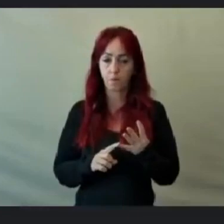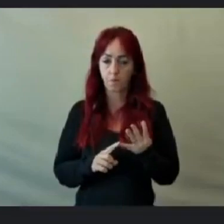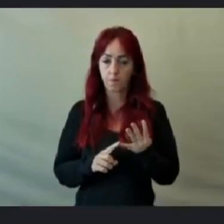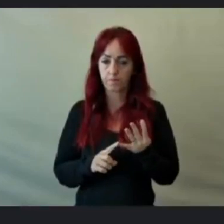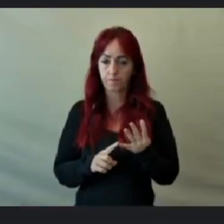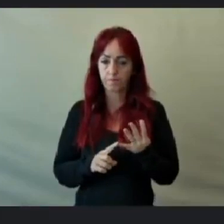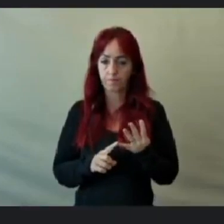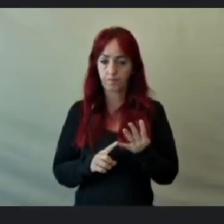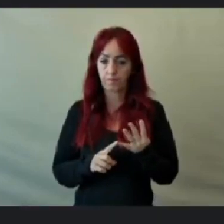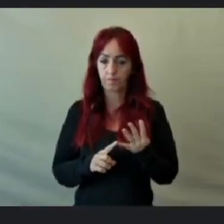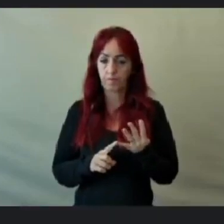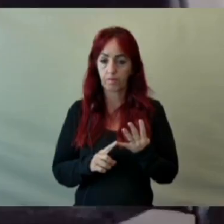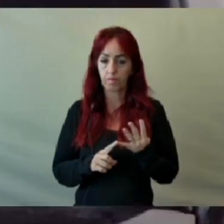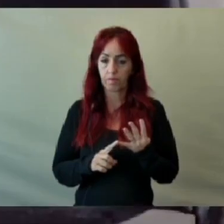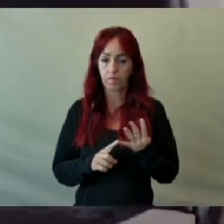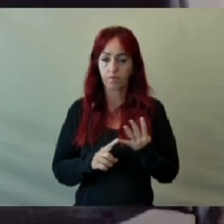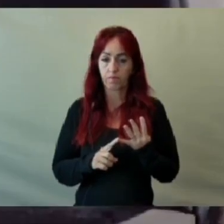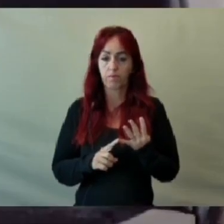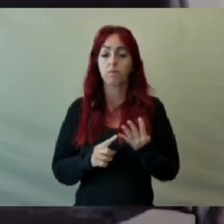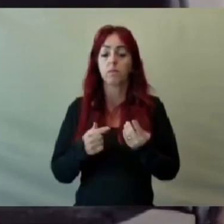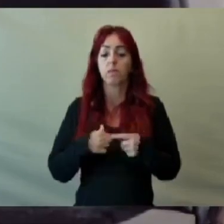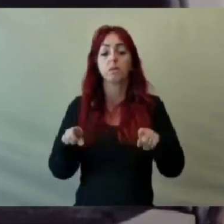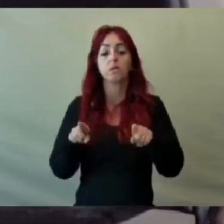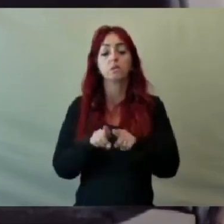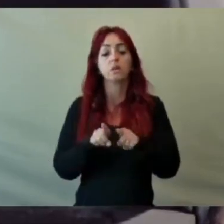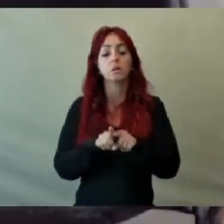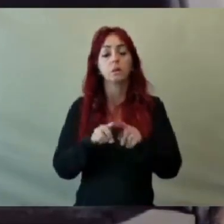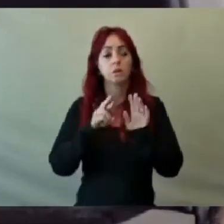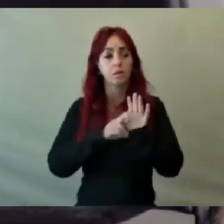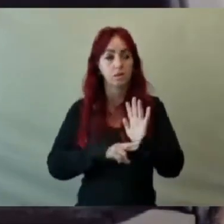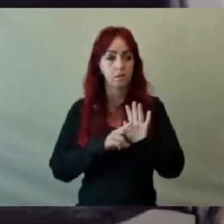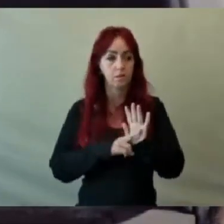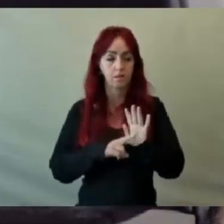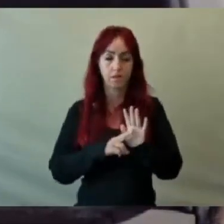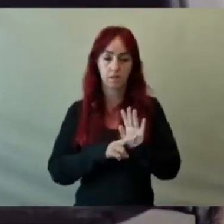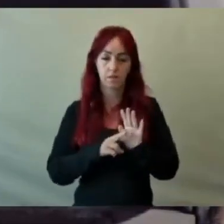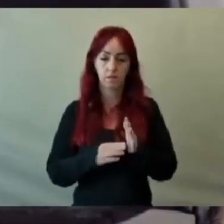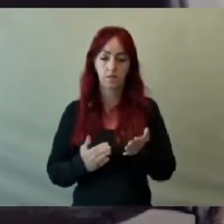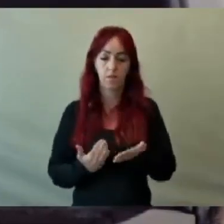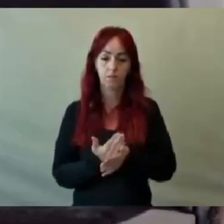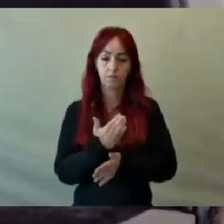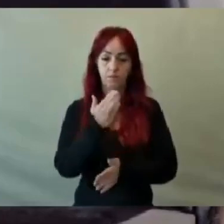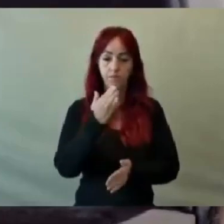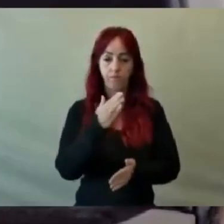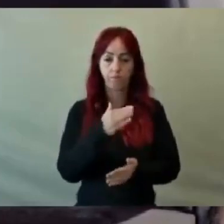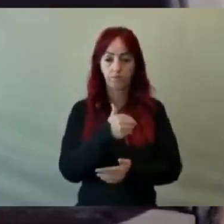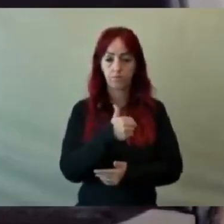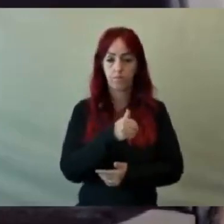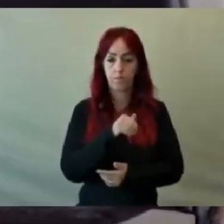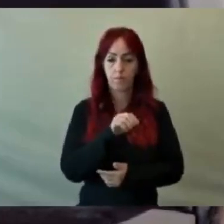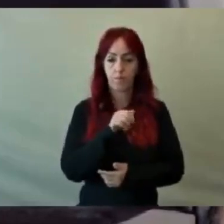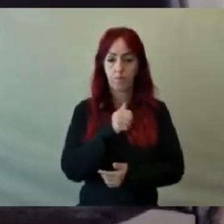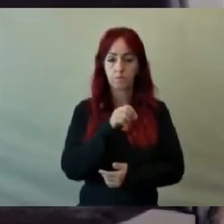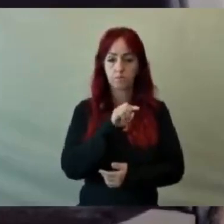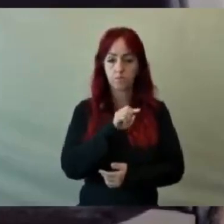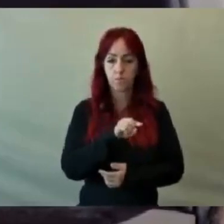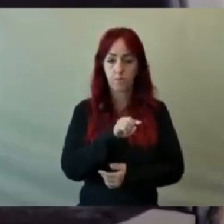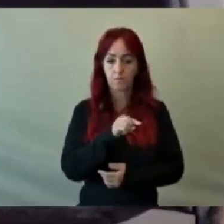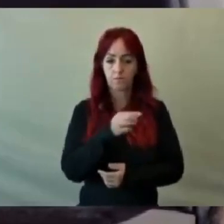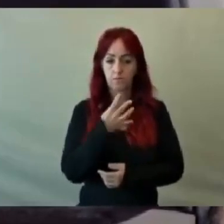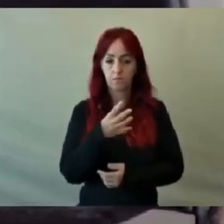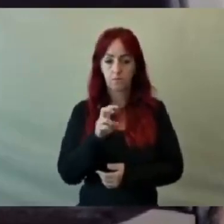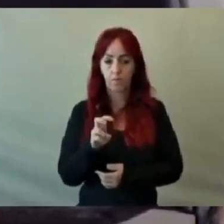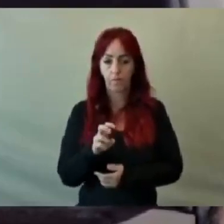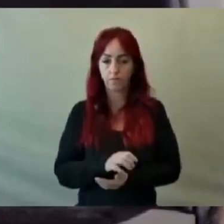Com requerimento. Também voto com requerimento, aprovado o requerimento 1045-2024. 14.